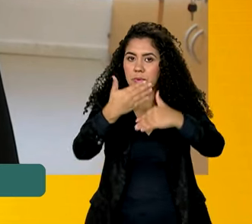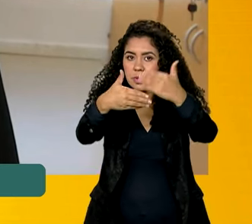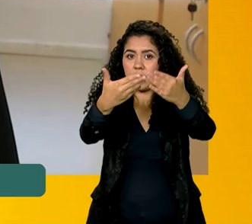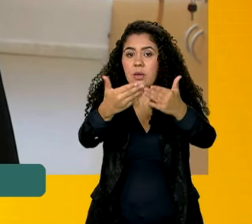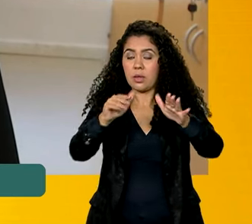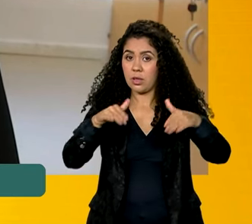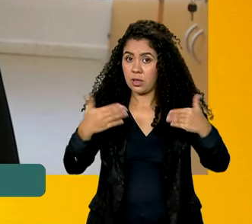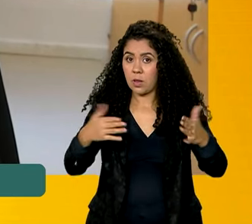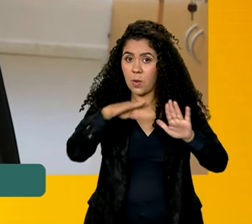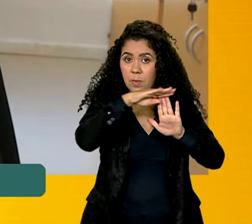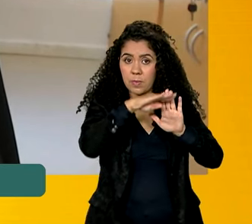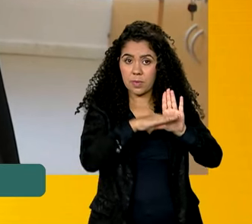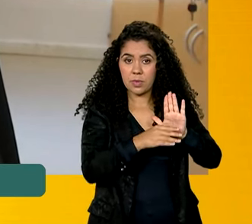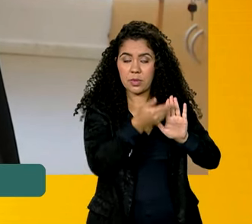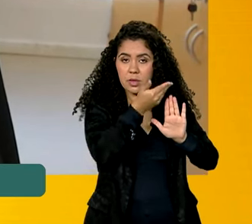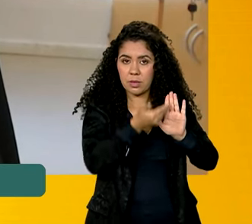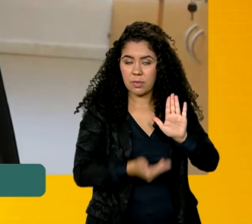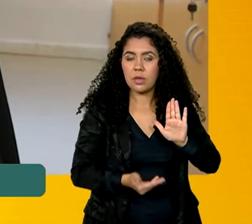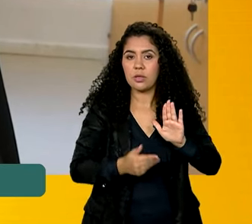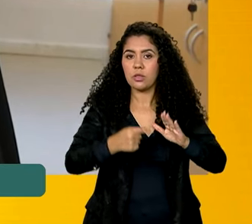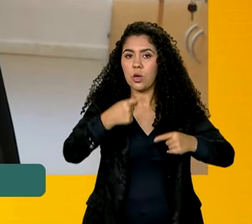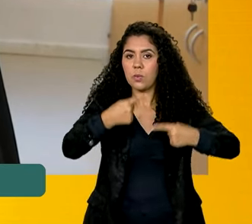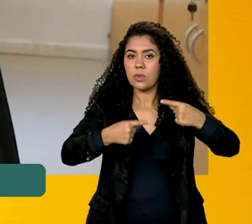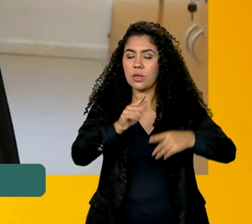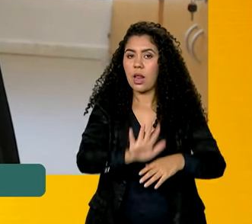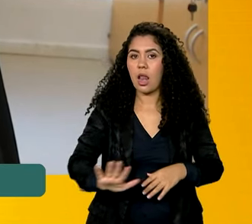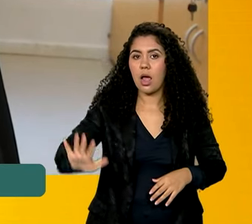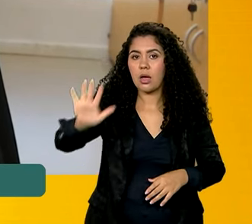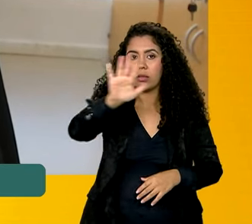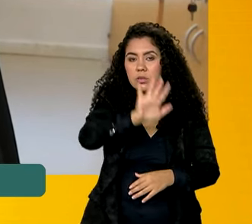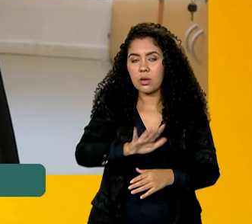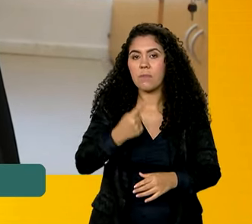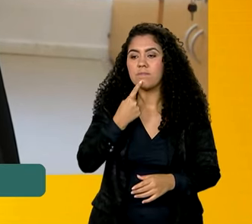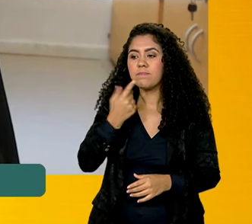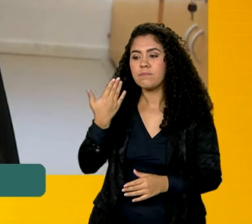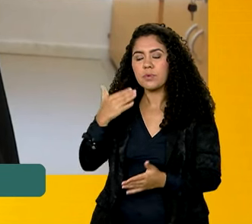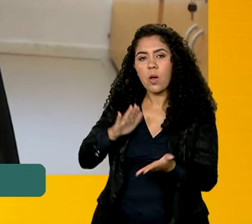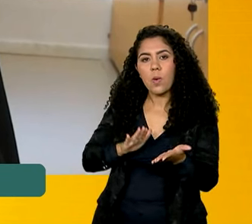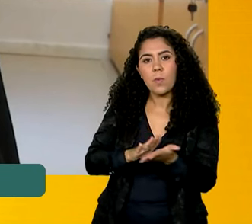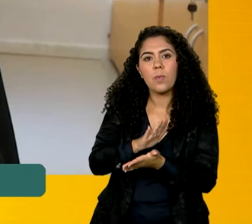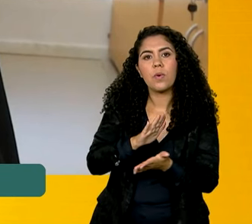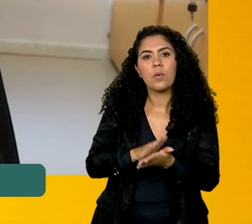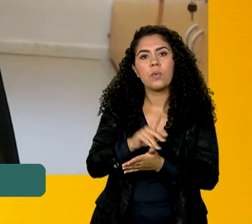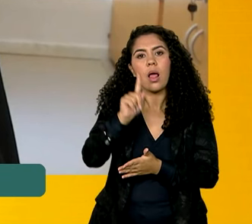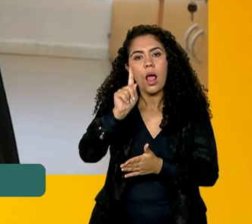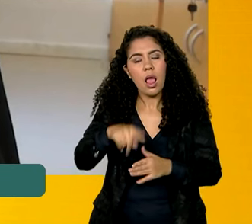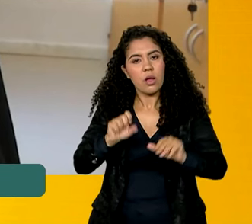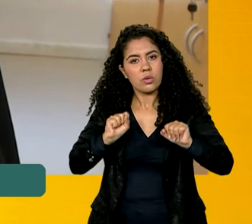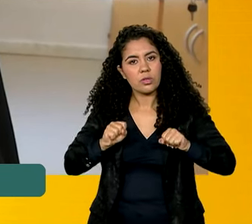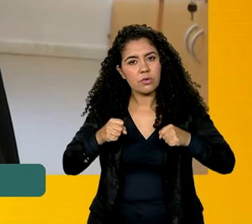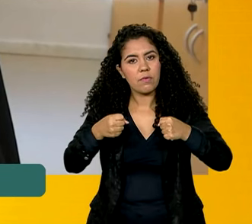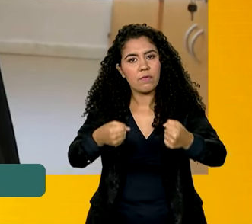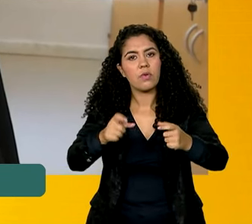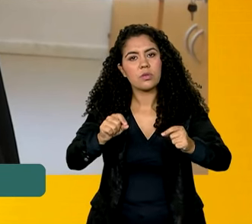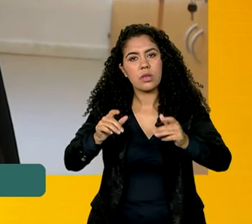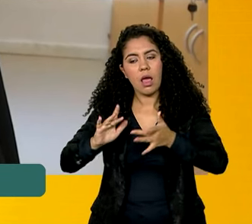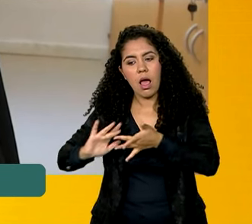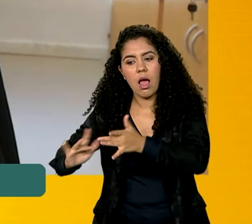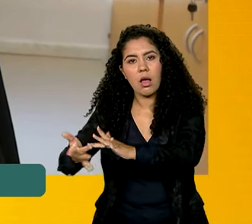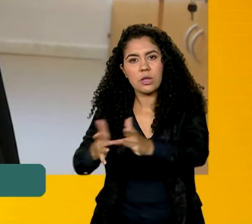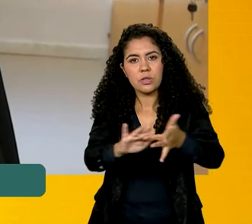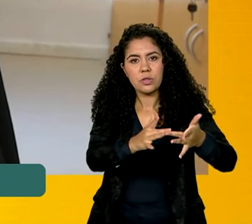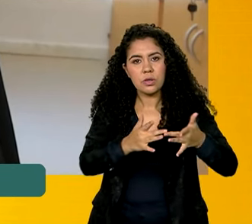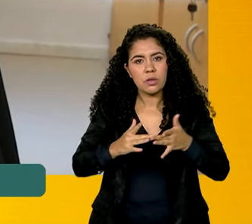Política Nacional de Fronteiras, que foi recentemente publicada, ela representa esse esforço de coordenação e integração e articulação